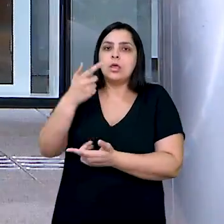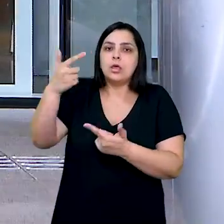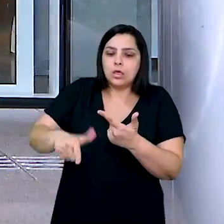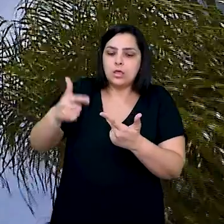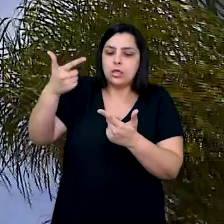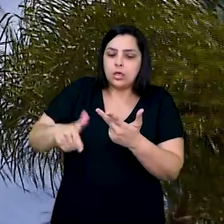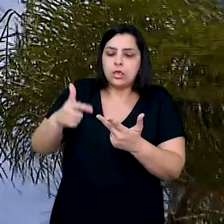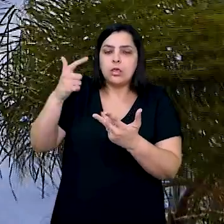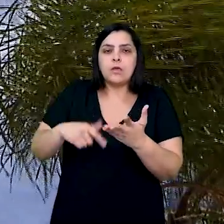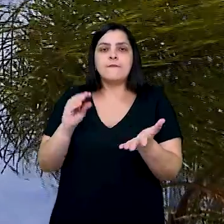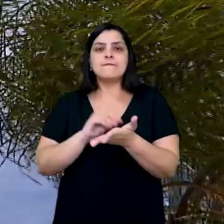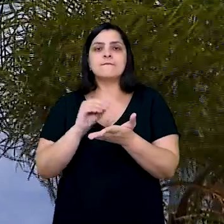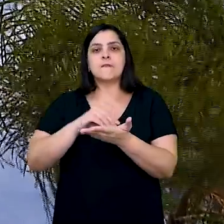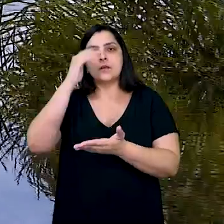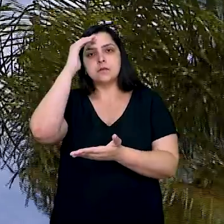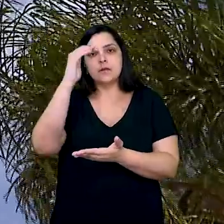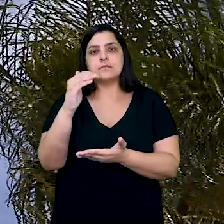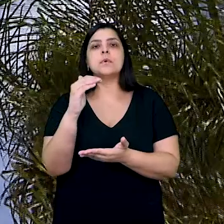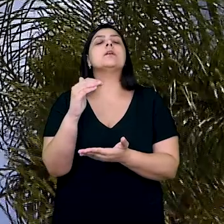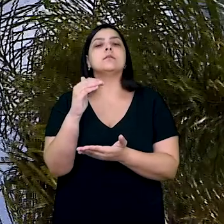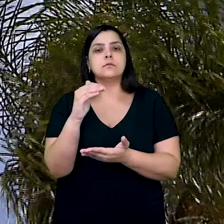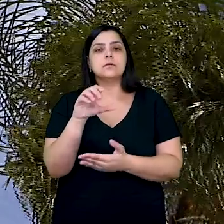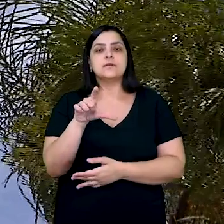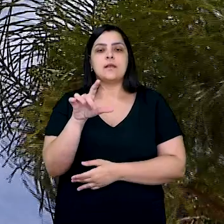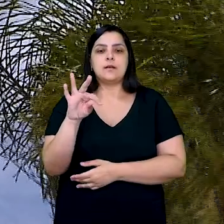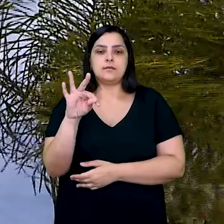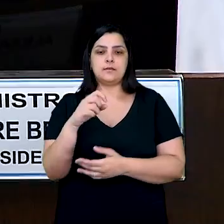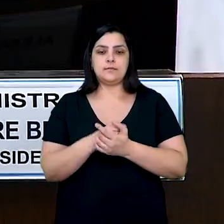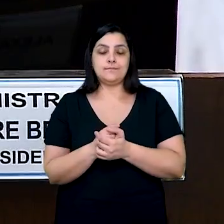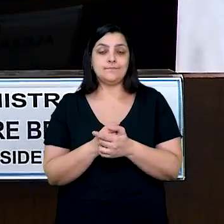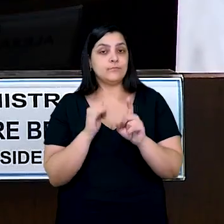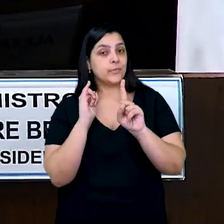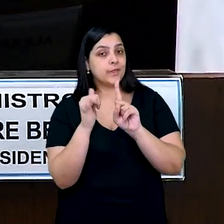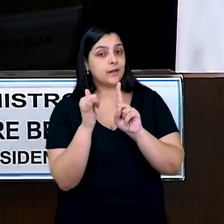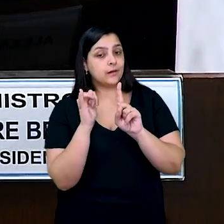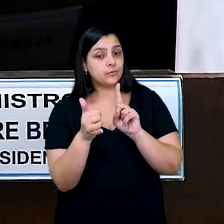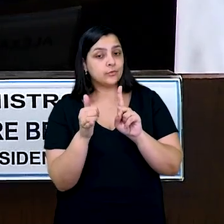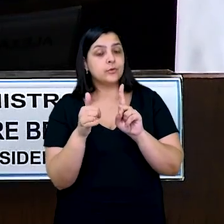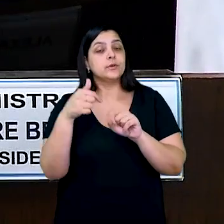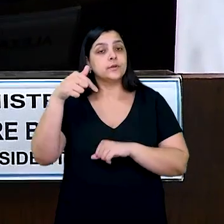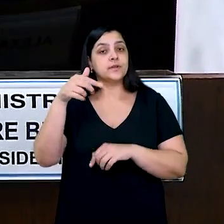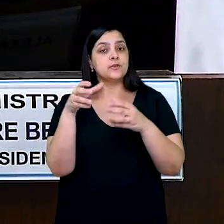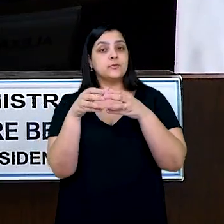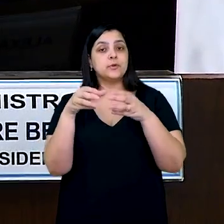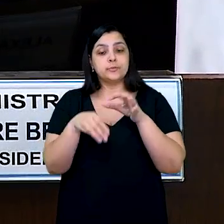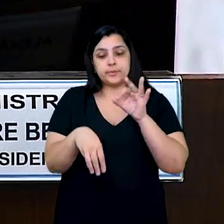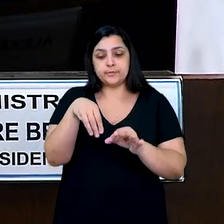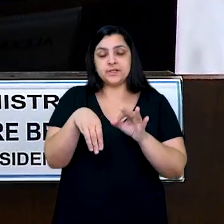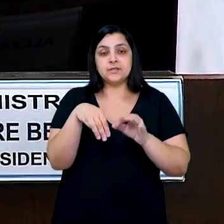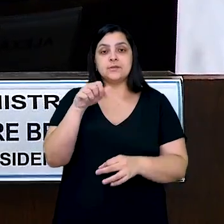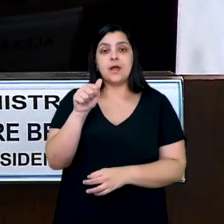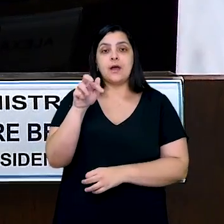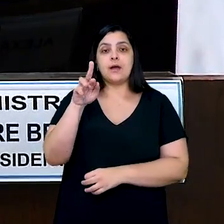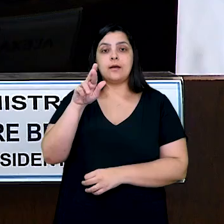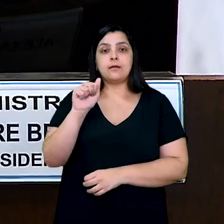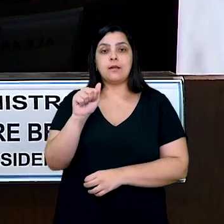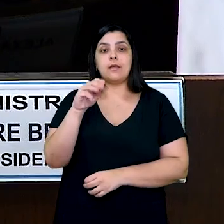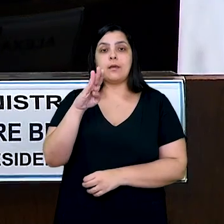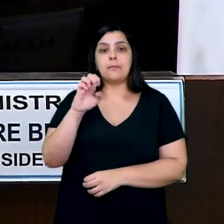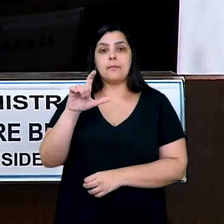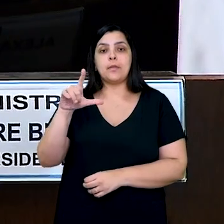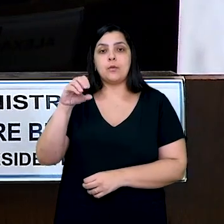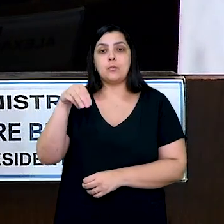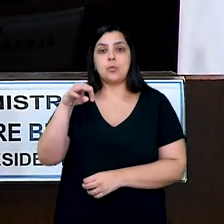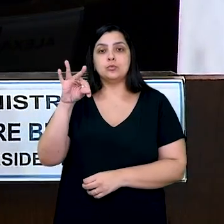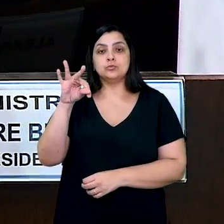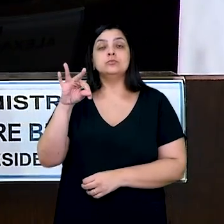adote novamente práticas de desrespeito aos direitos trabalhistas. No entanto, o relator do processo na 7ª turma, ministro Agra